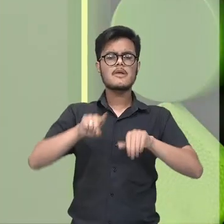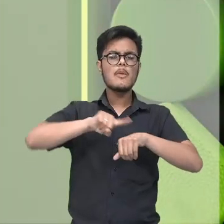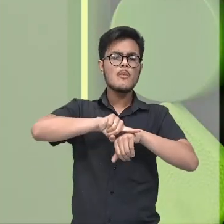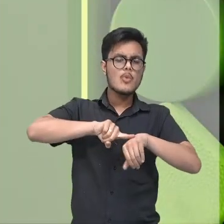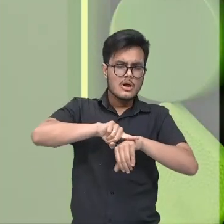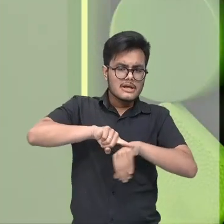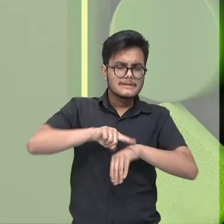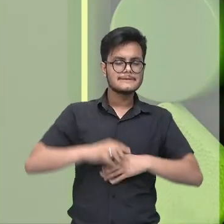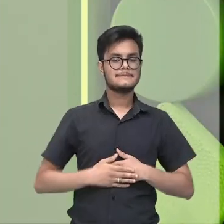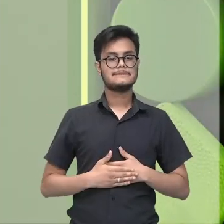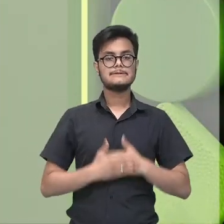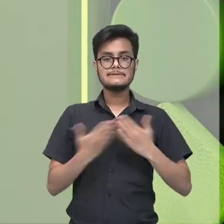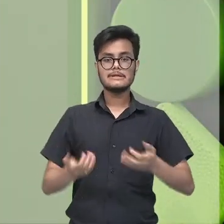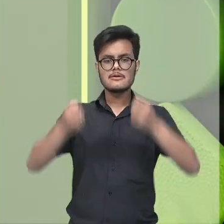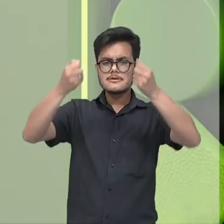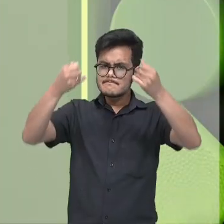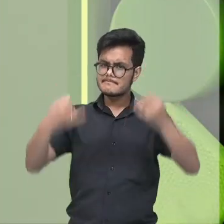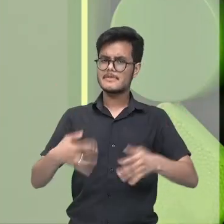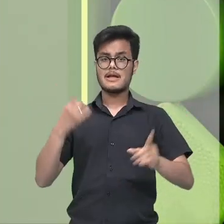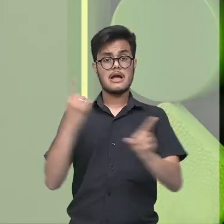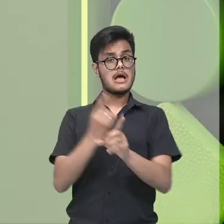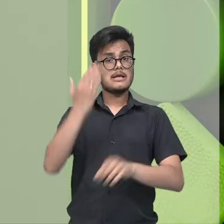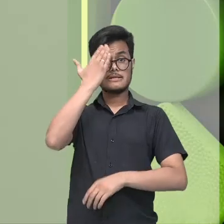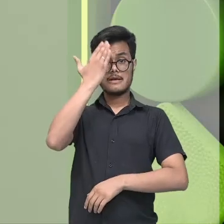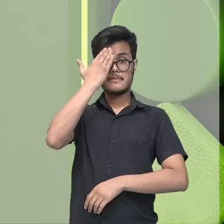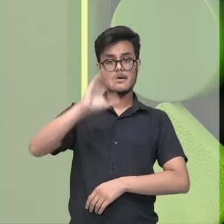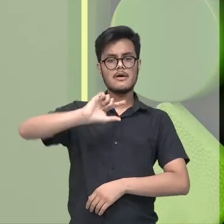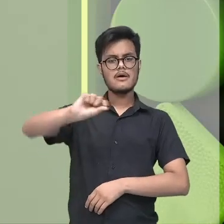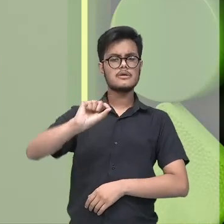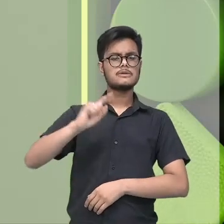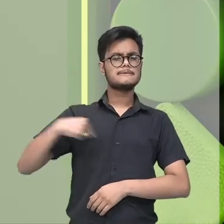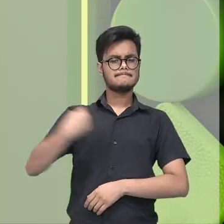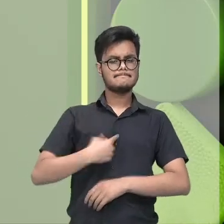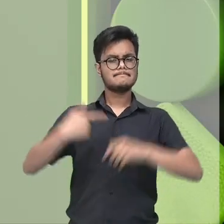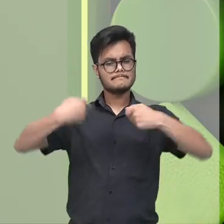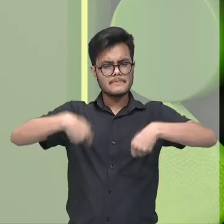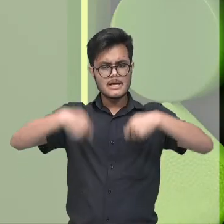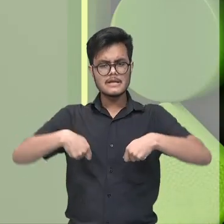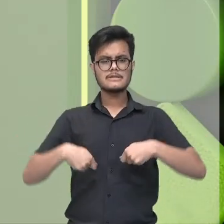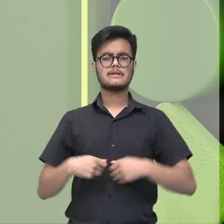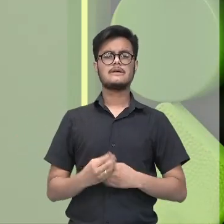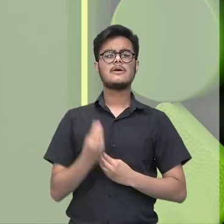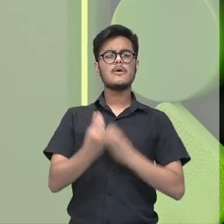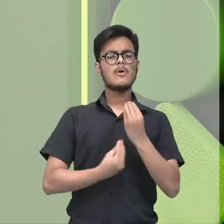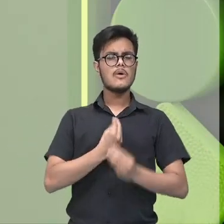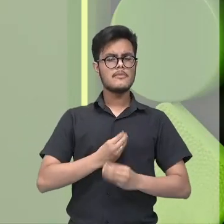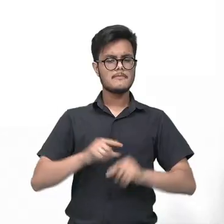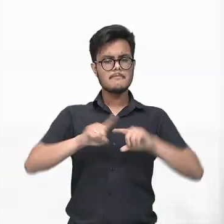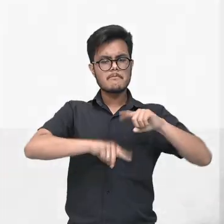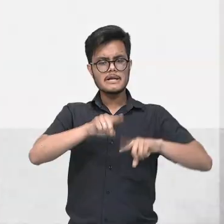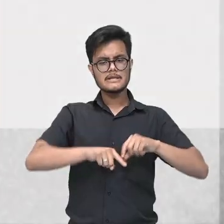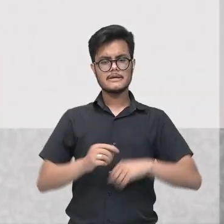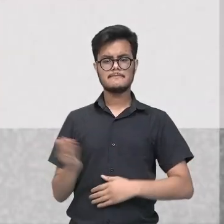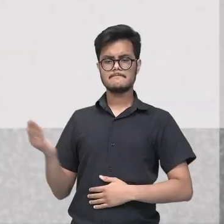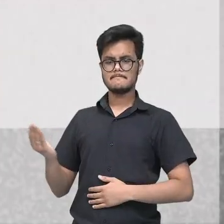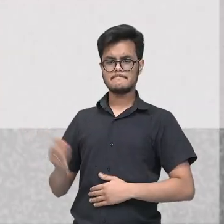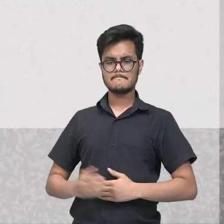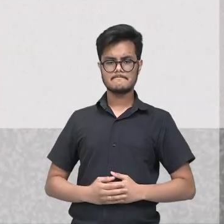Toda vez que falarmos da eletrização por atrito, nós temos aí esses corpos. Vejam,